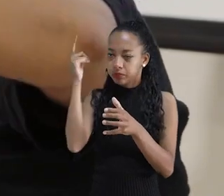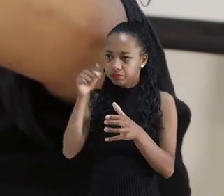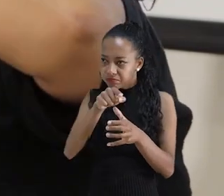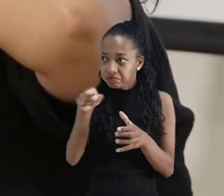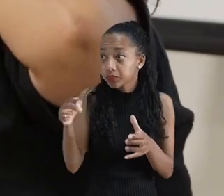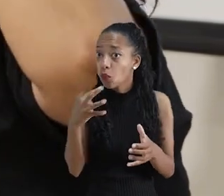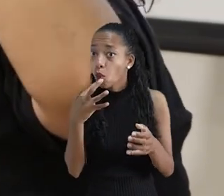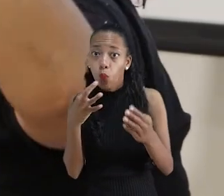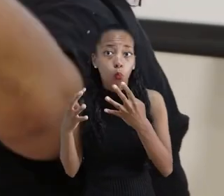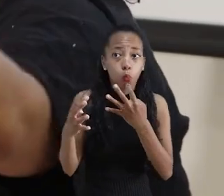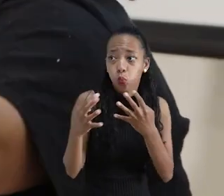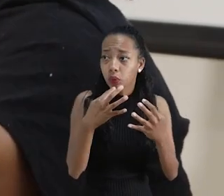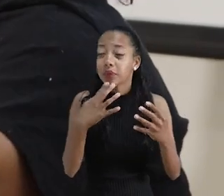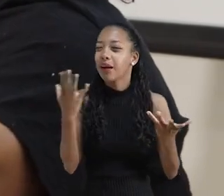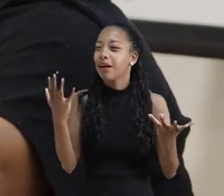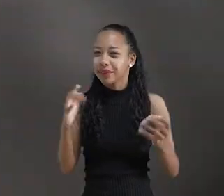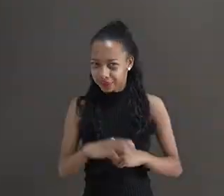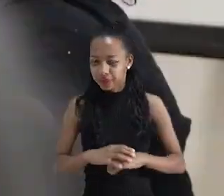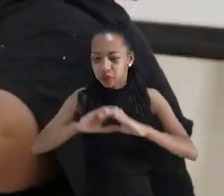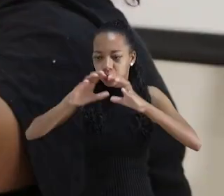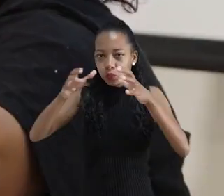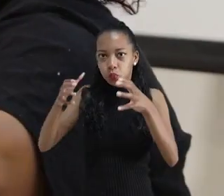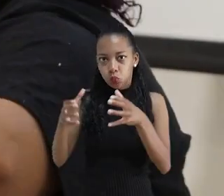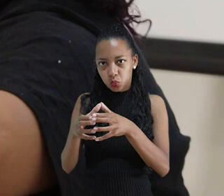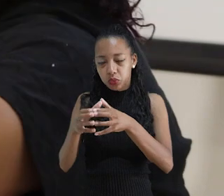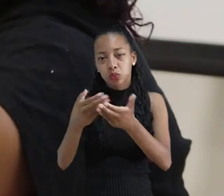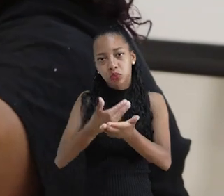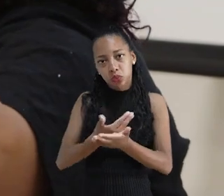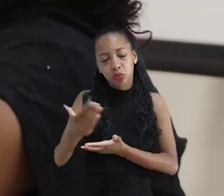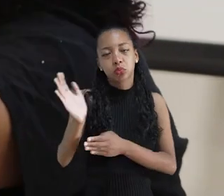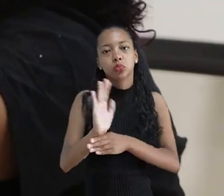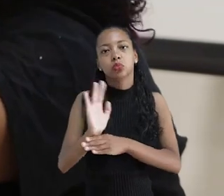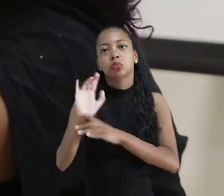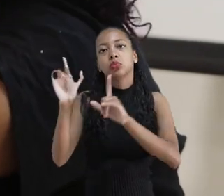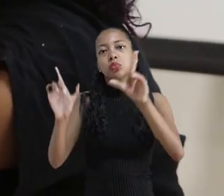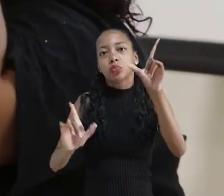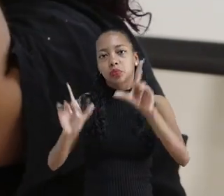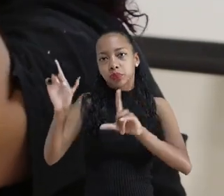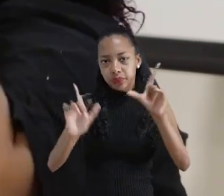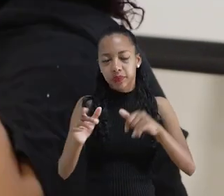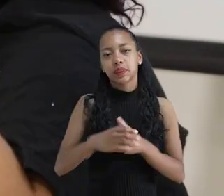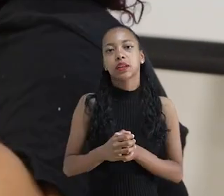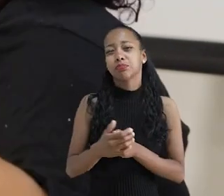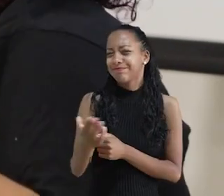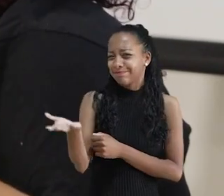se conheceram e foram né fazer os seus filmes exibir